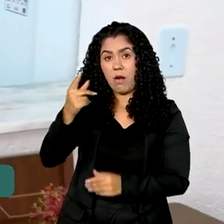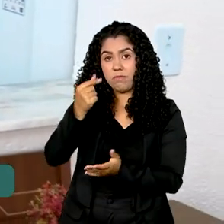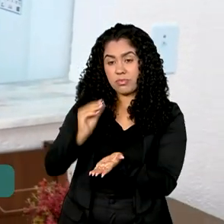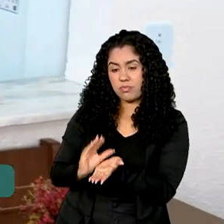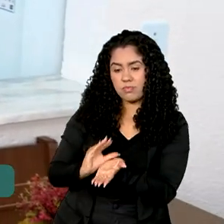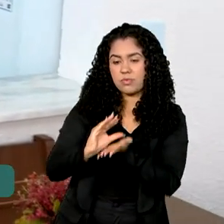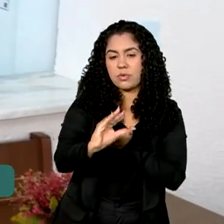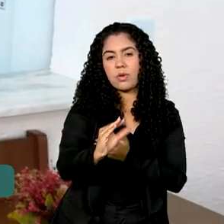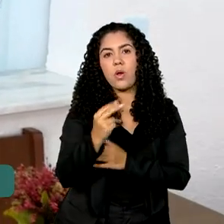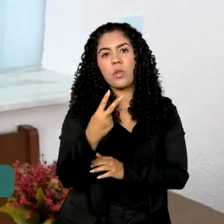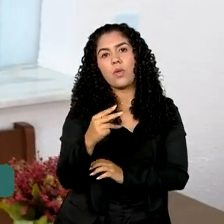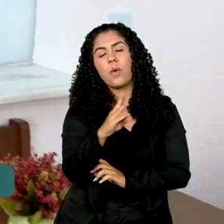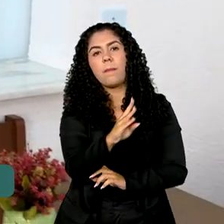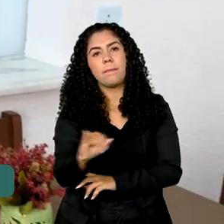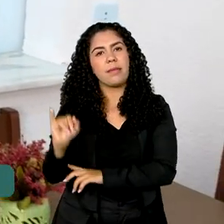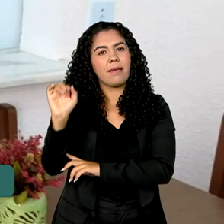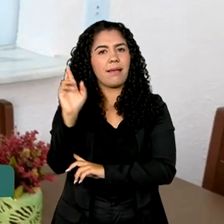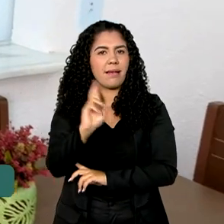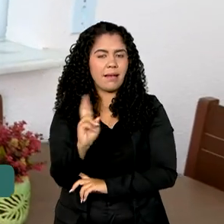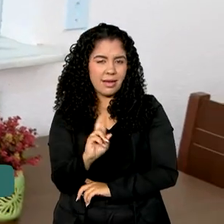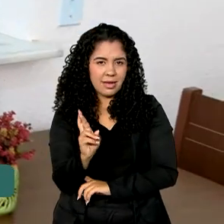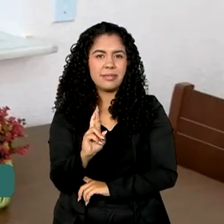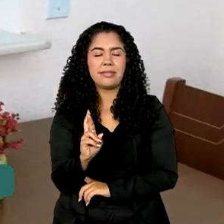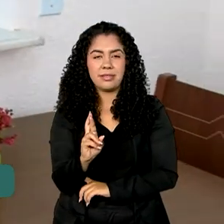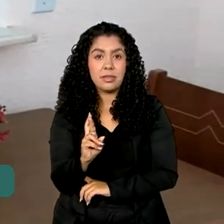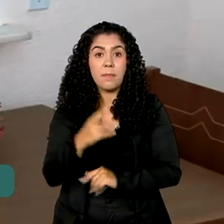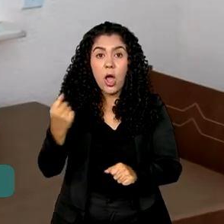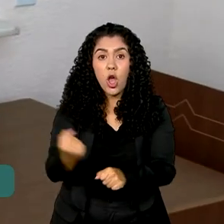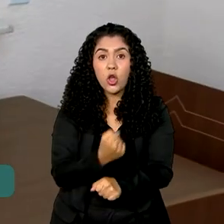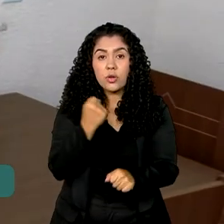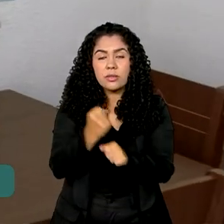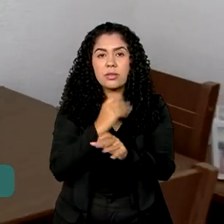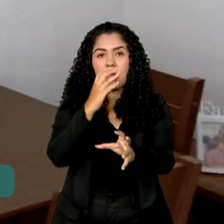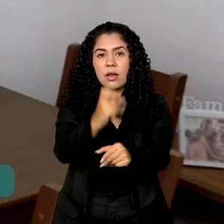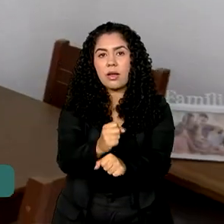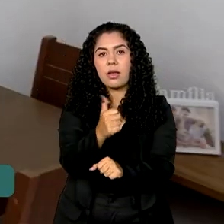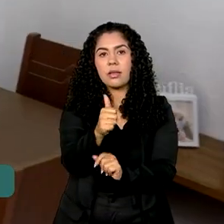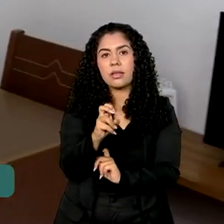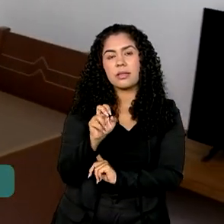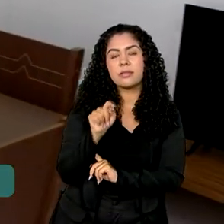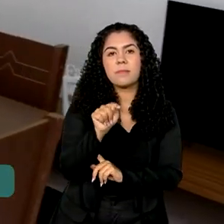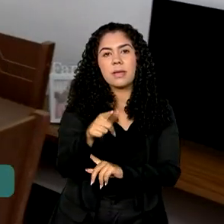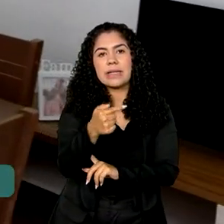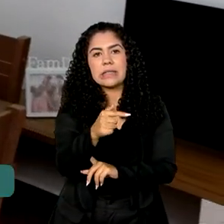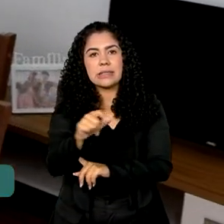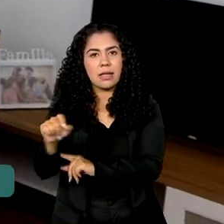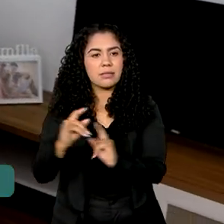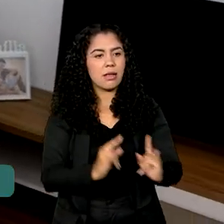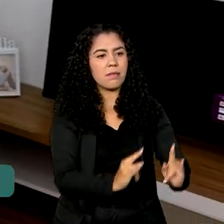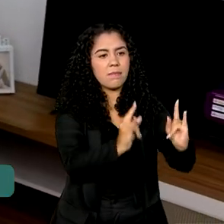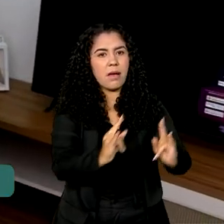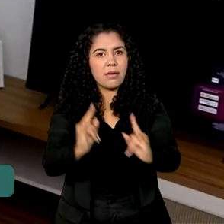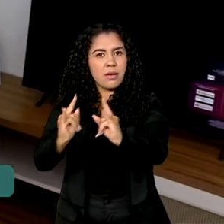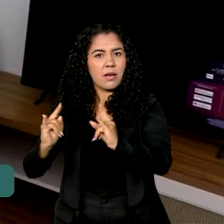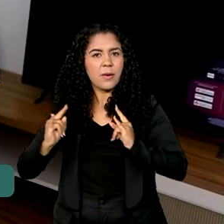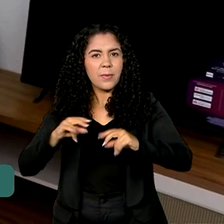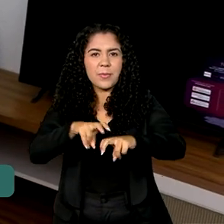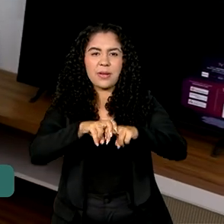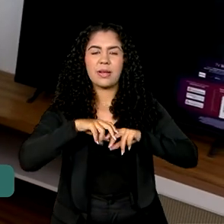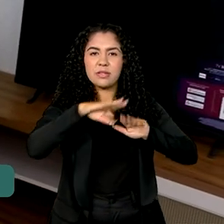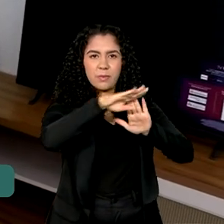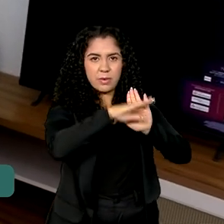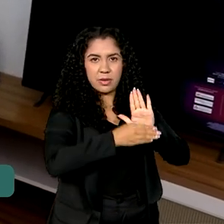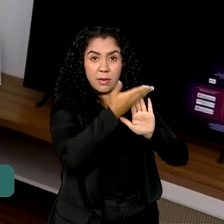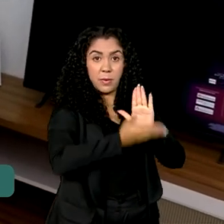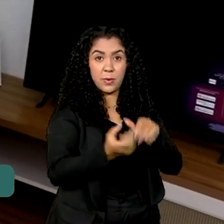de R$2 bilhões na construção de 15.700 moradias do Minha Casa Minha Vida. Só